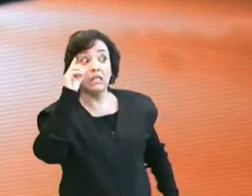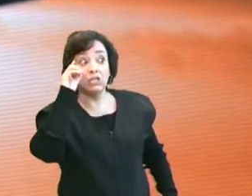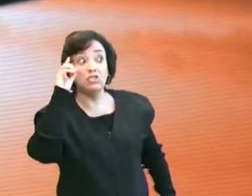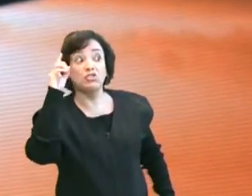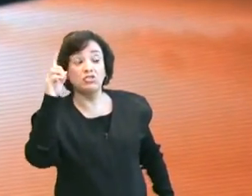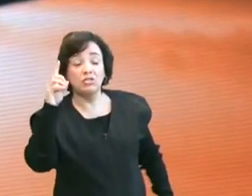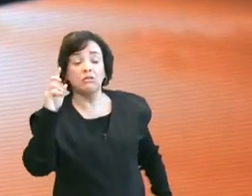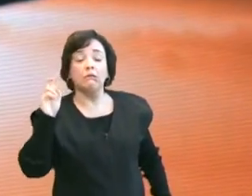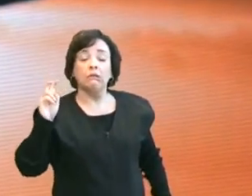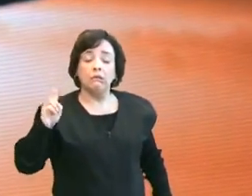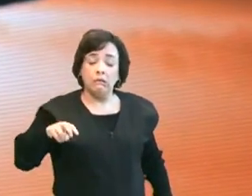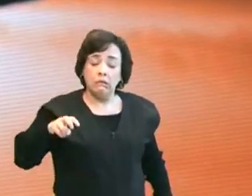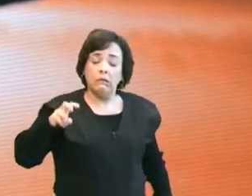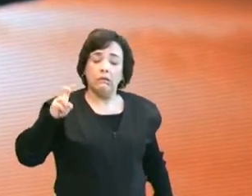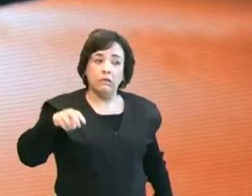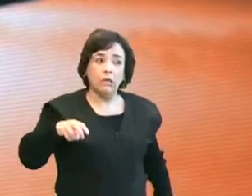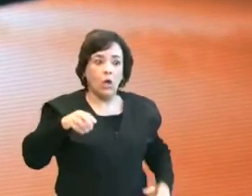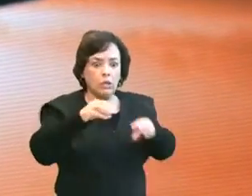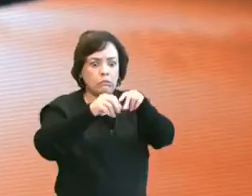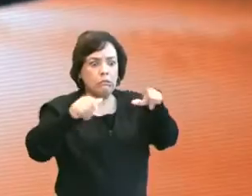adoecemos.